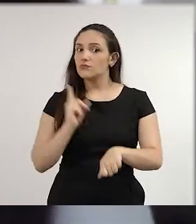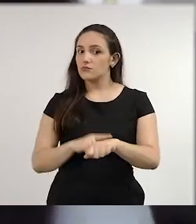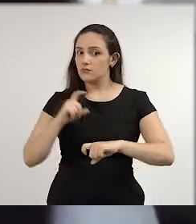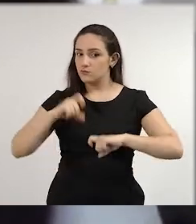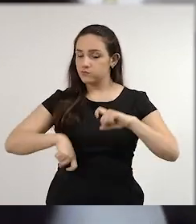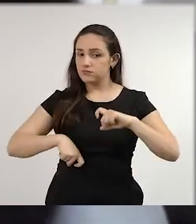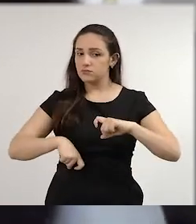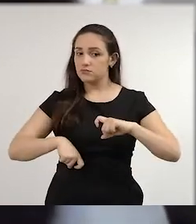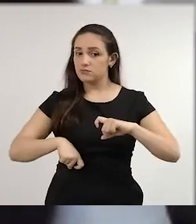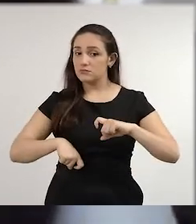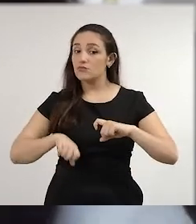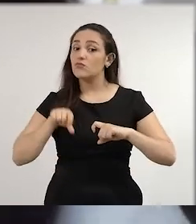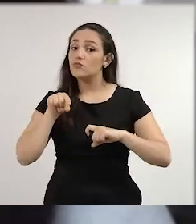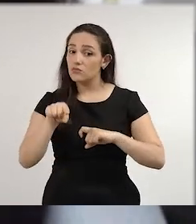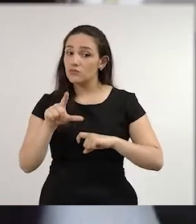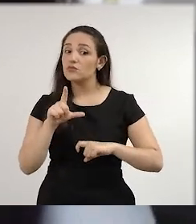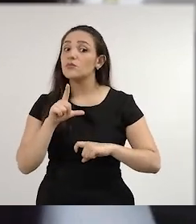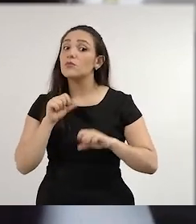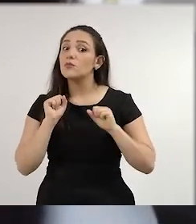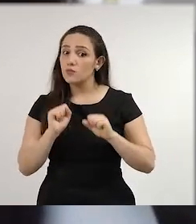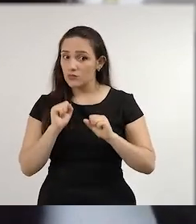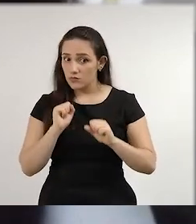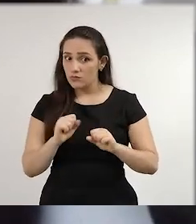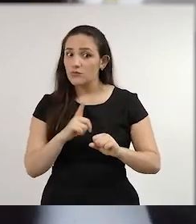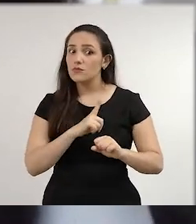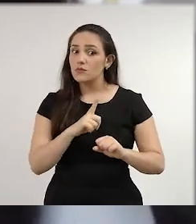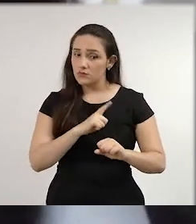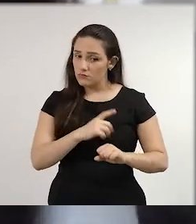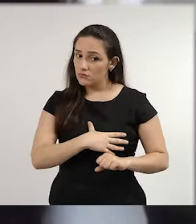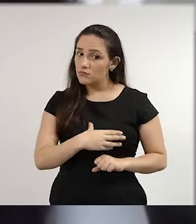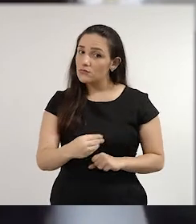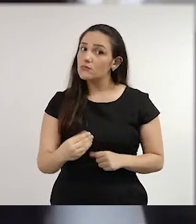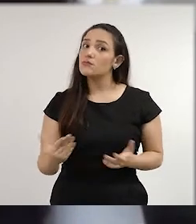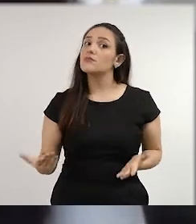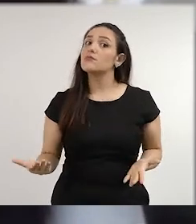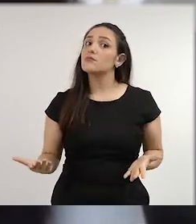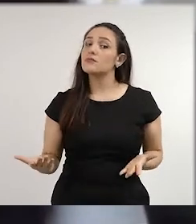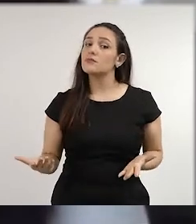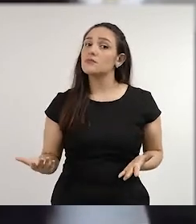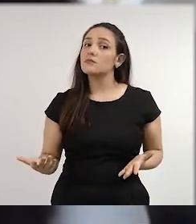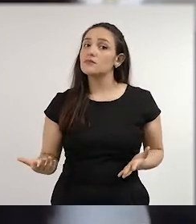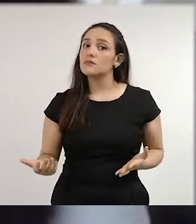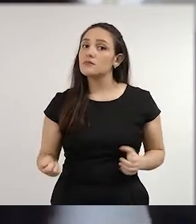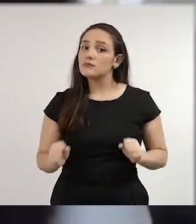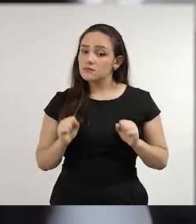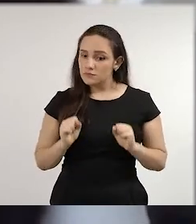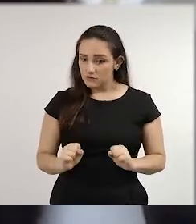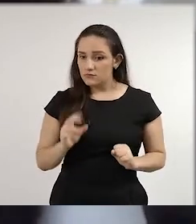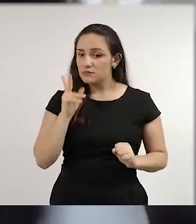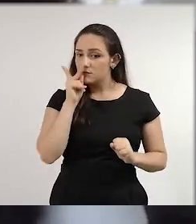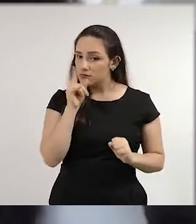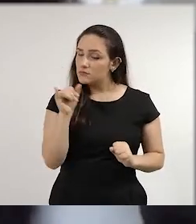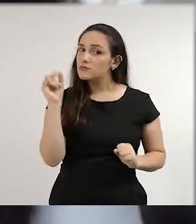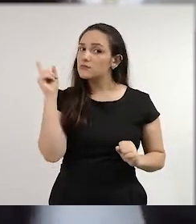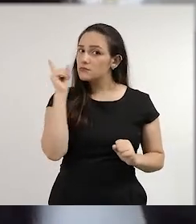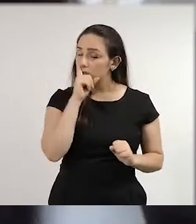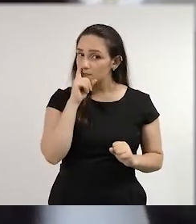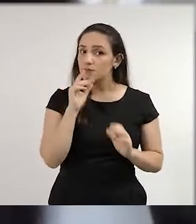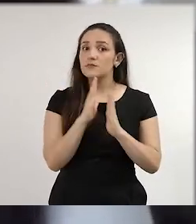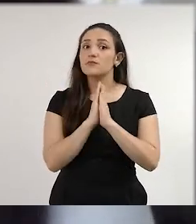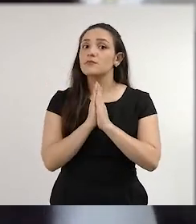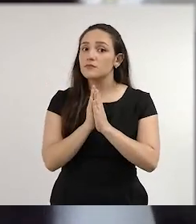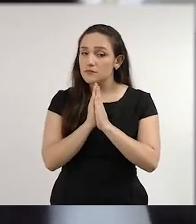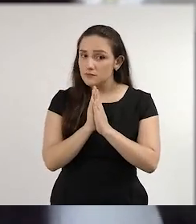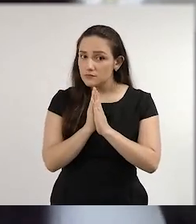ter relação, vocês já estão capazes de ter reprodução, de ser pai, de ser